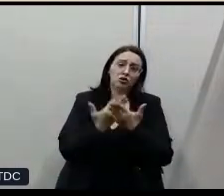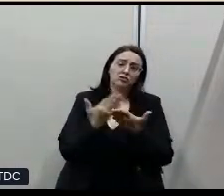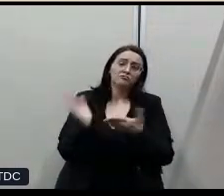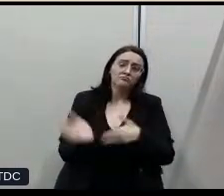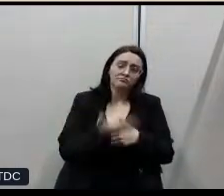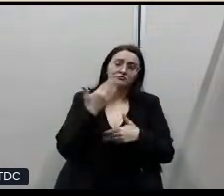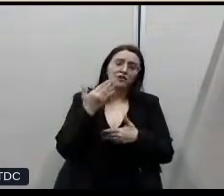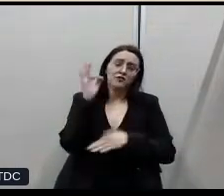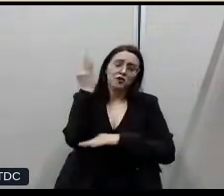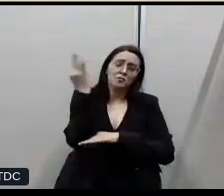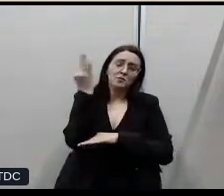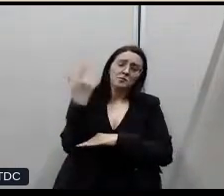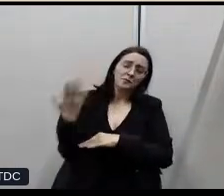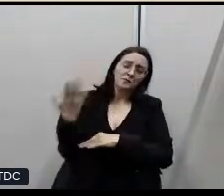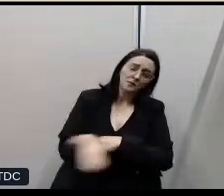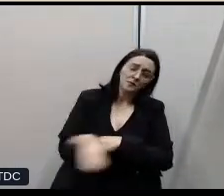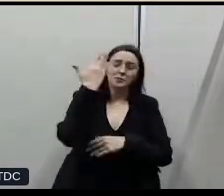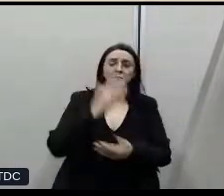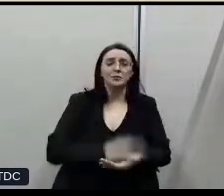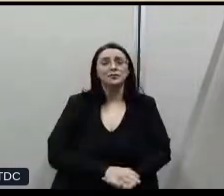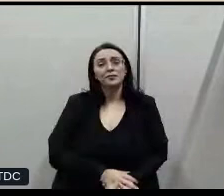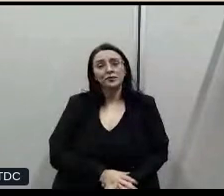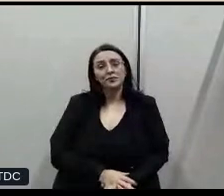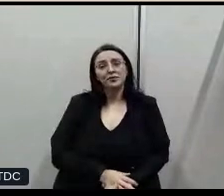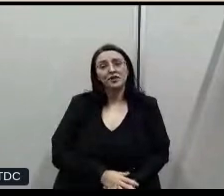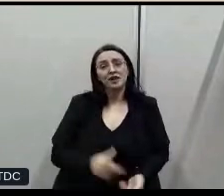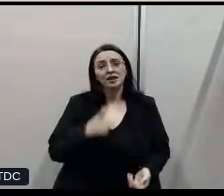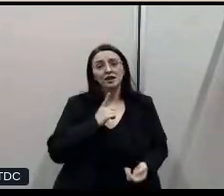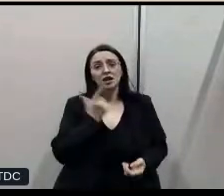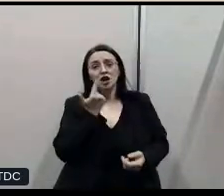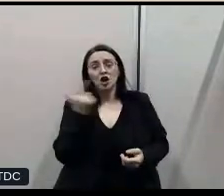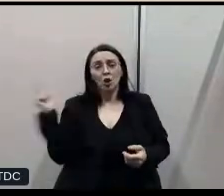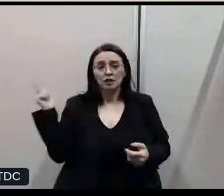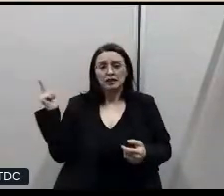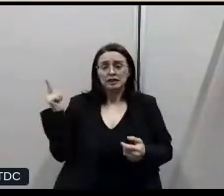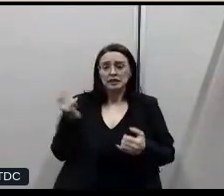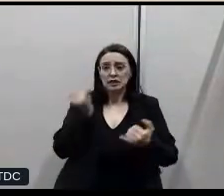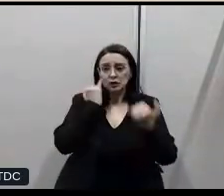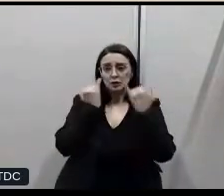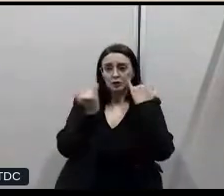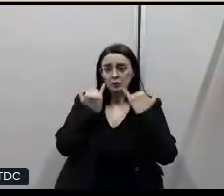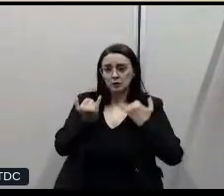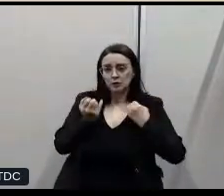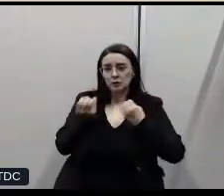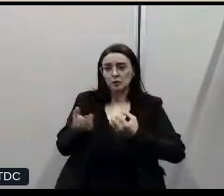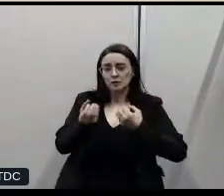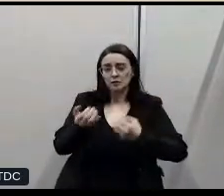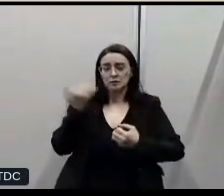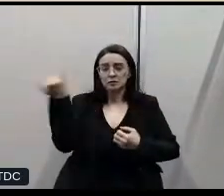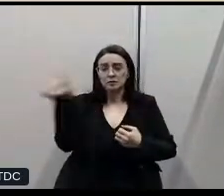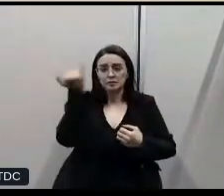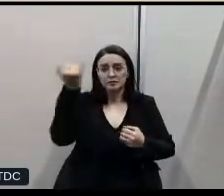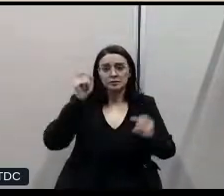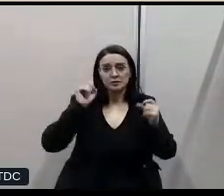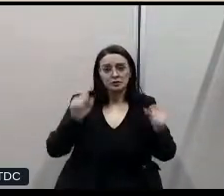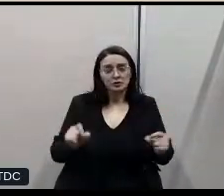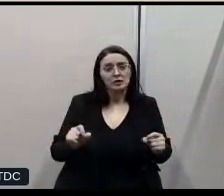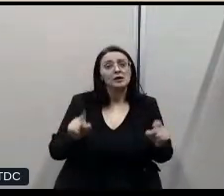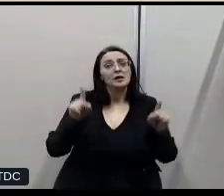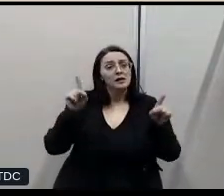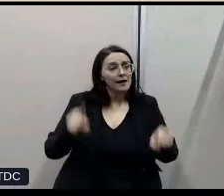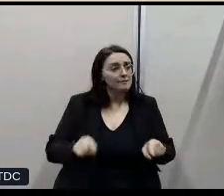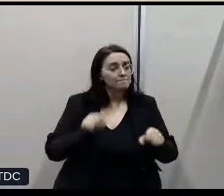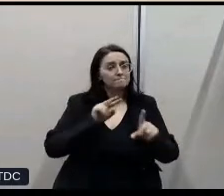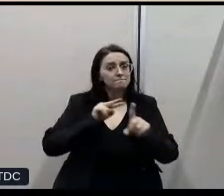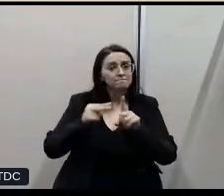o próximo. E aí, ainda tem um outro dado, que é o dado que eu quero trazer, que é sobre justamente